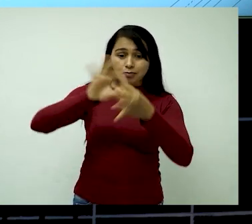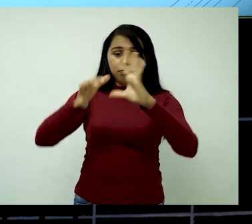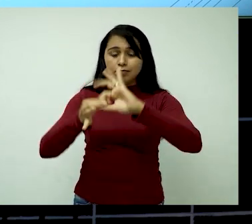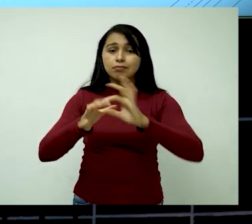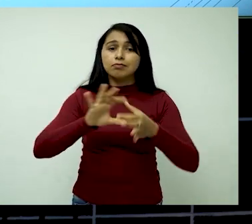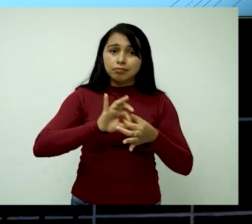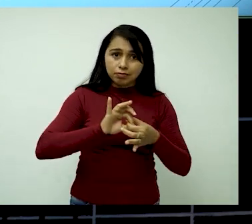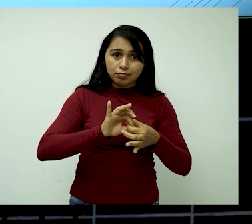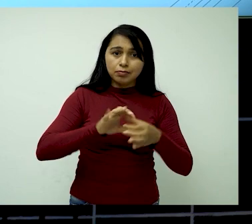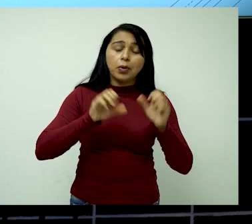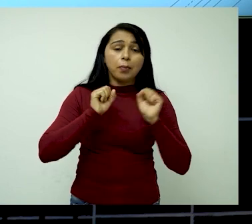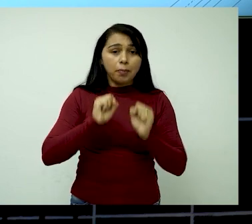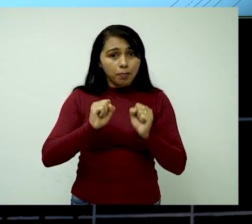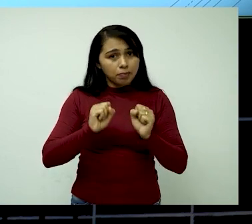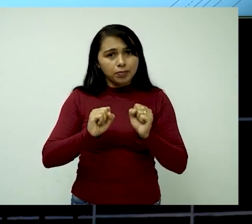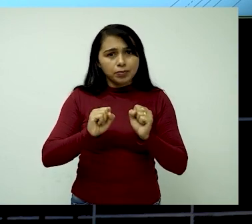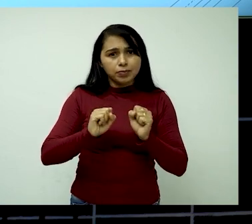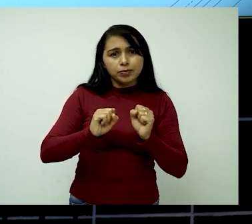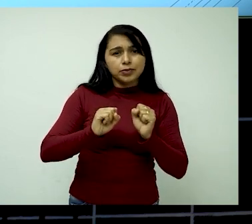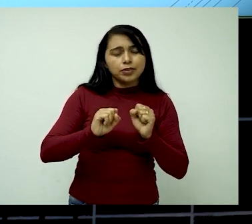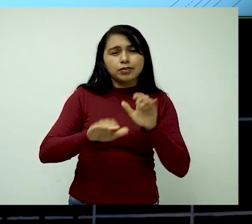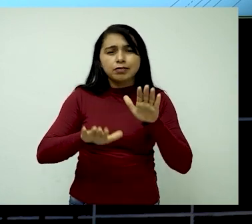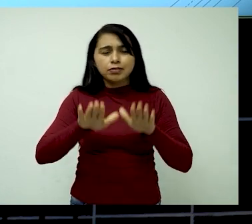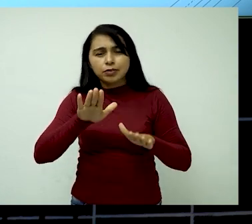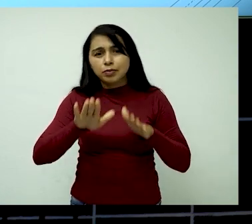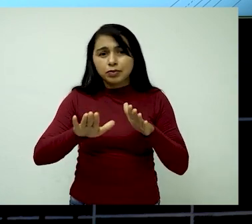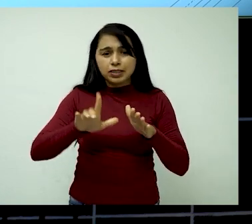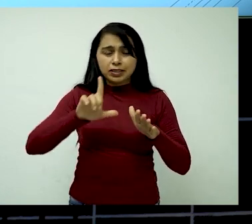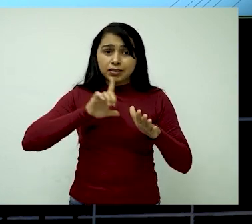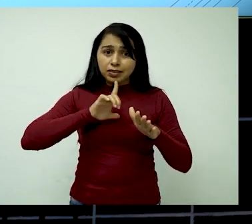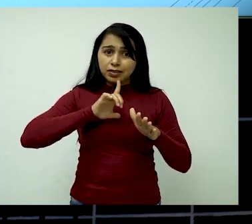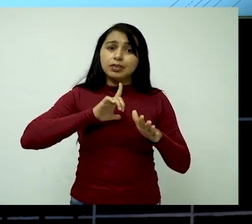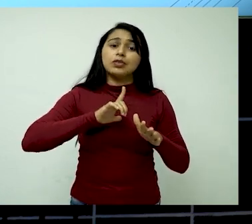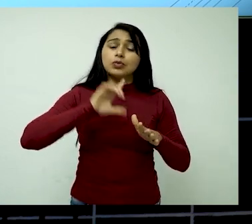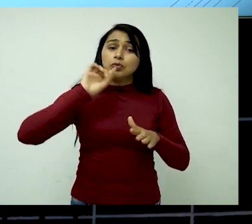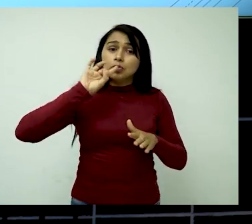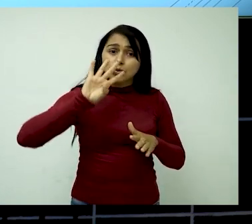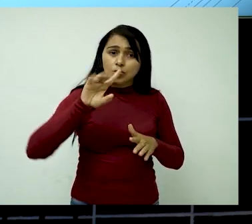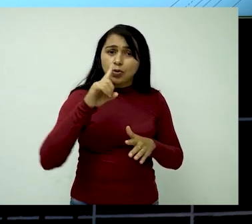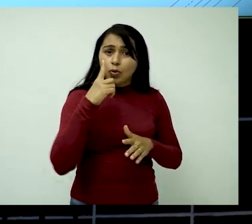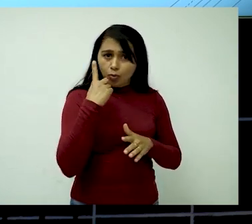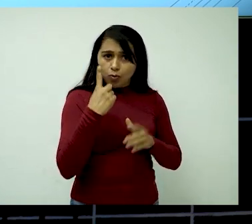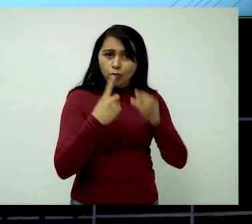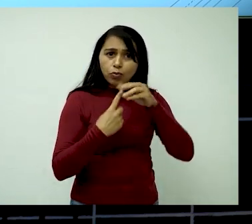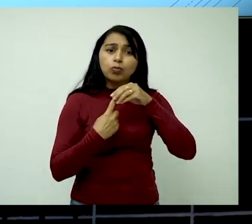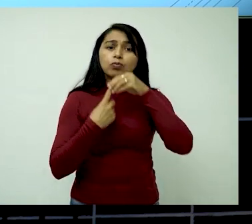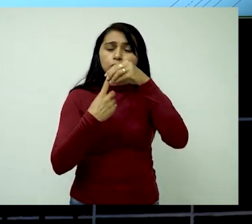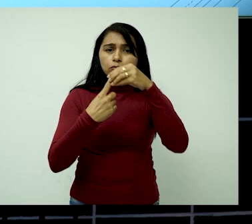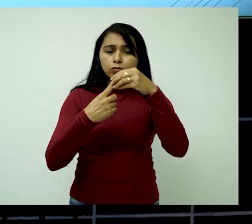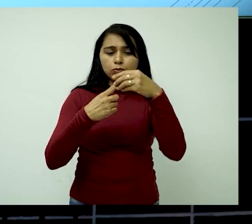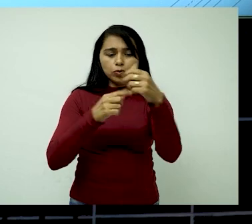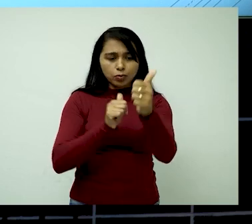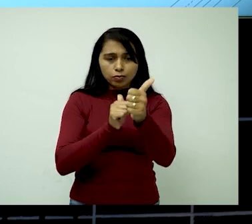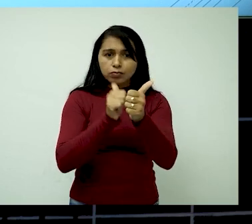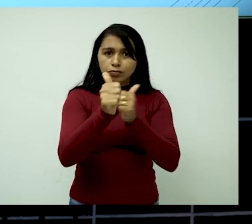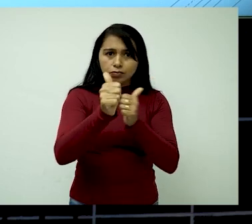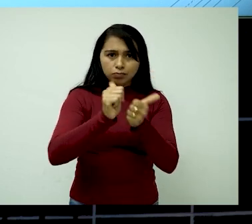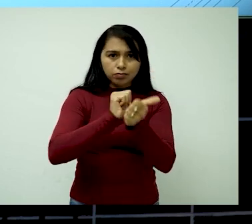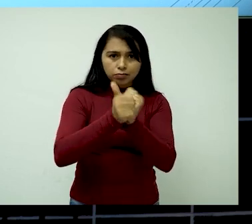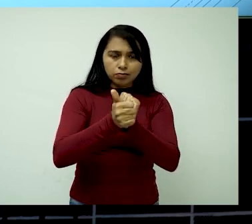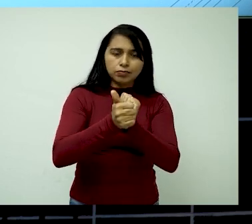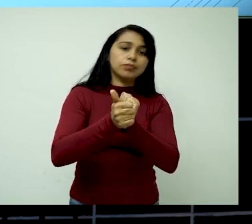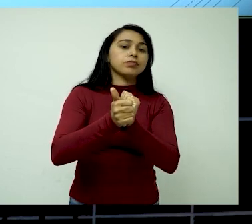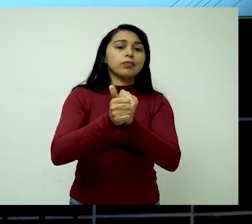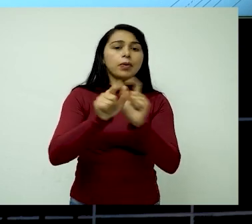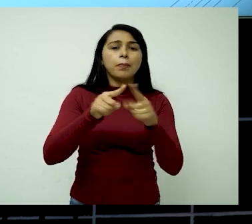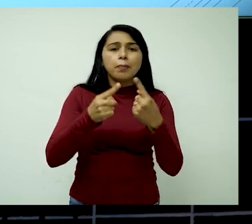pode até acontecer com o atletismo, apenas com eles, mas